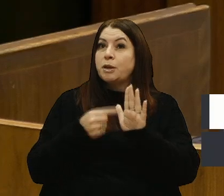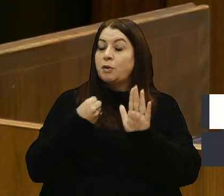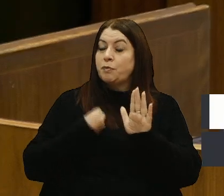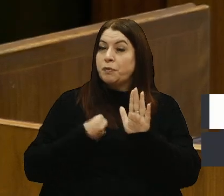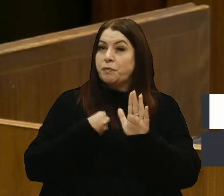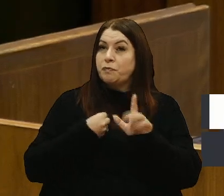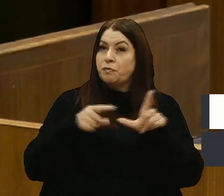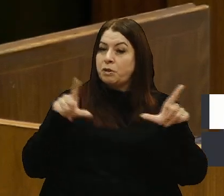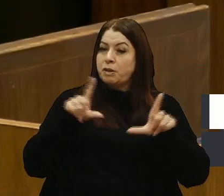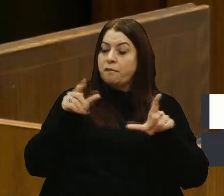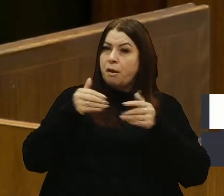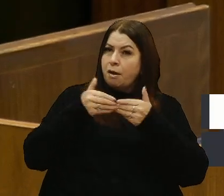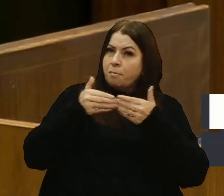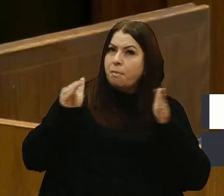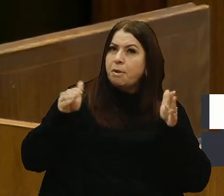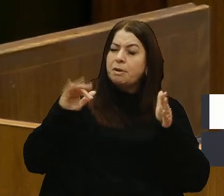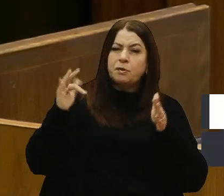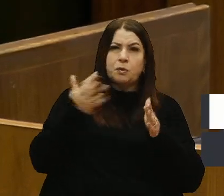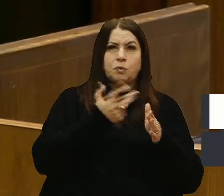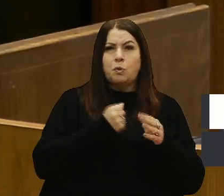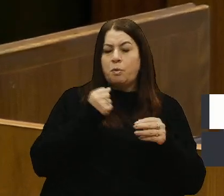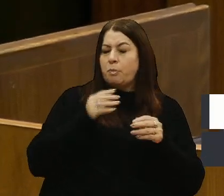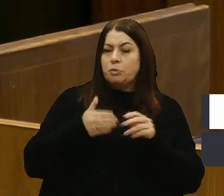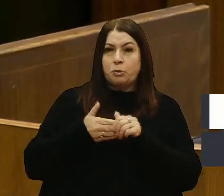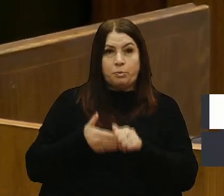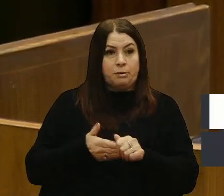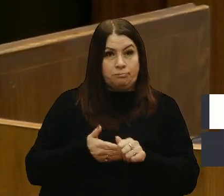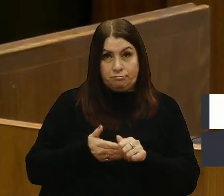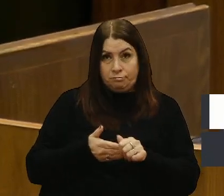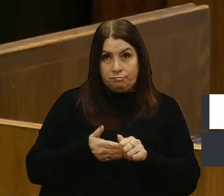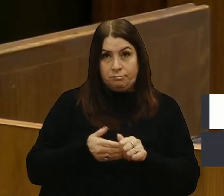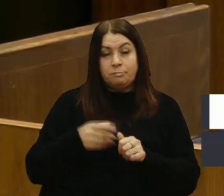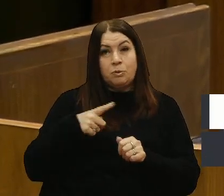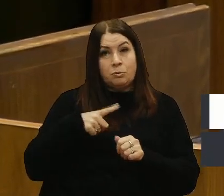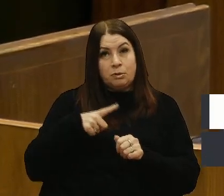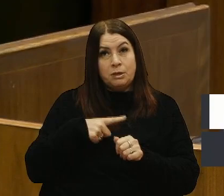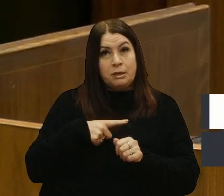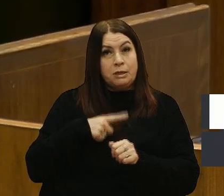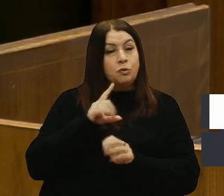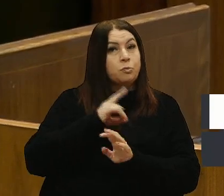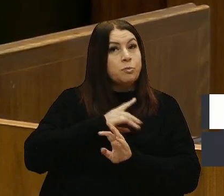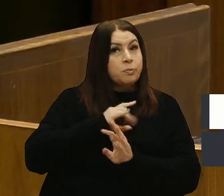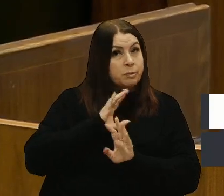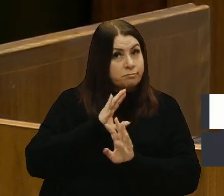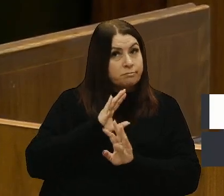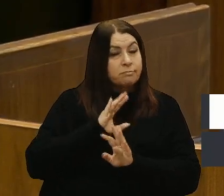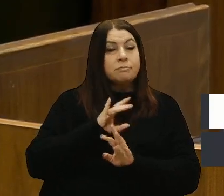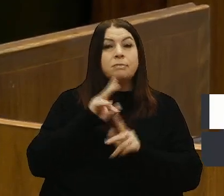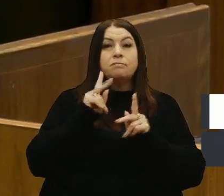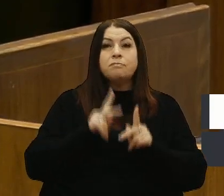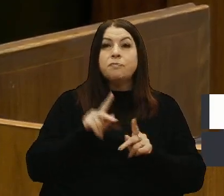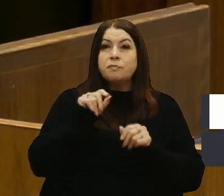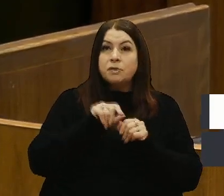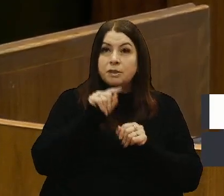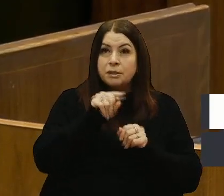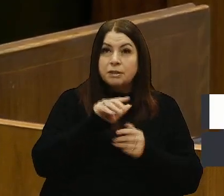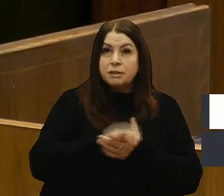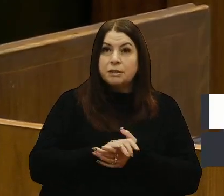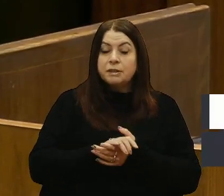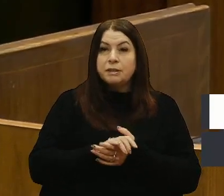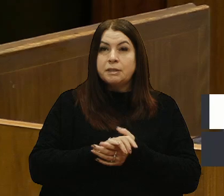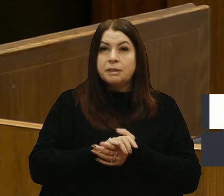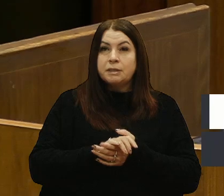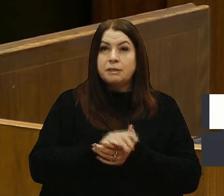TV aberta. Todo mundo pode acompanhar. Mas eu tenho muito medo que, se a gente fizer isso para